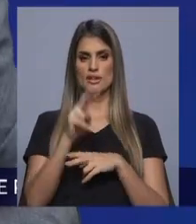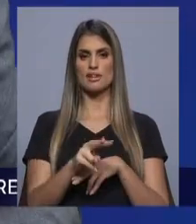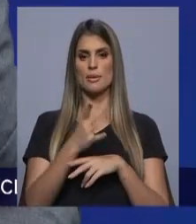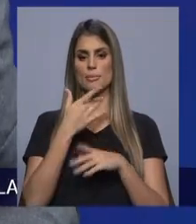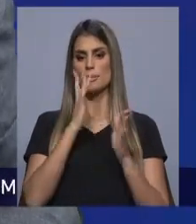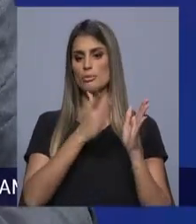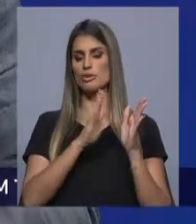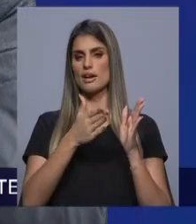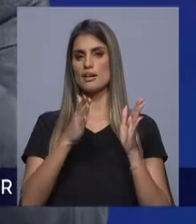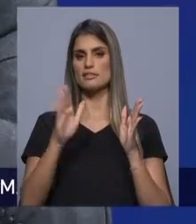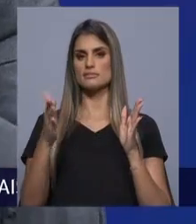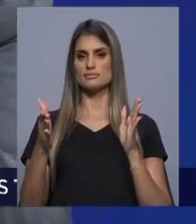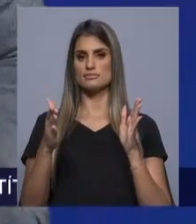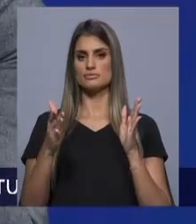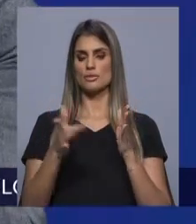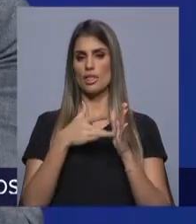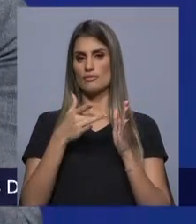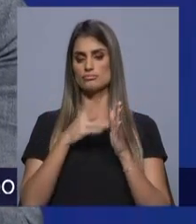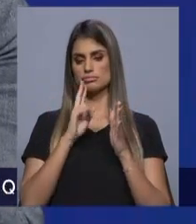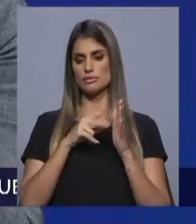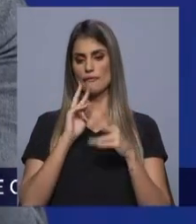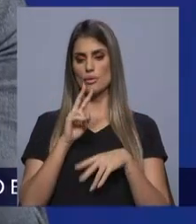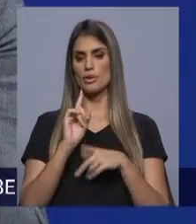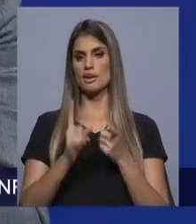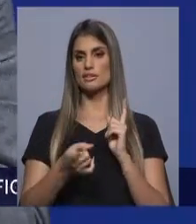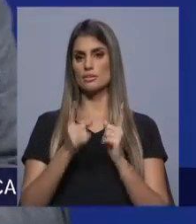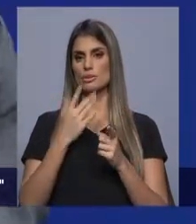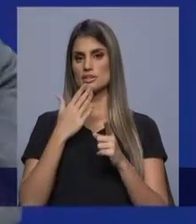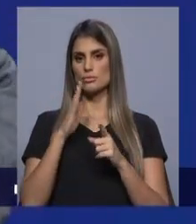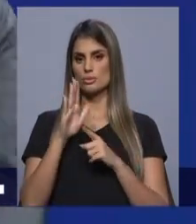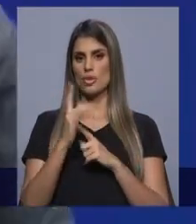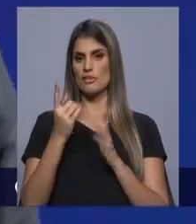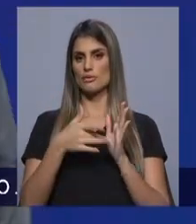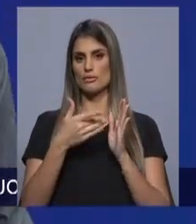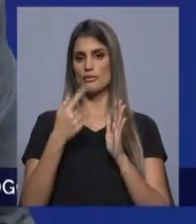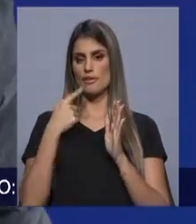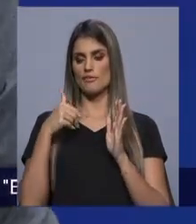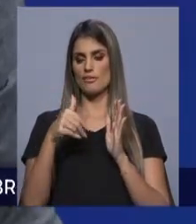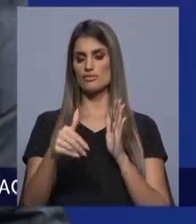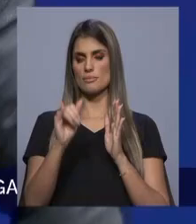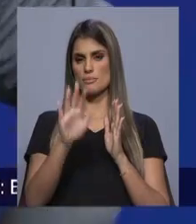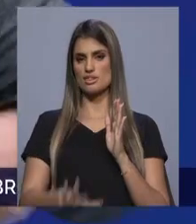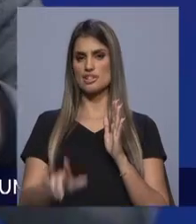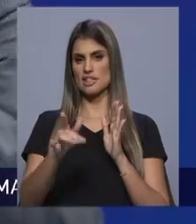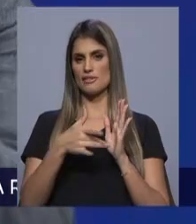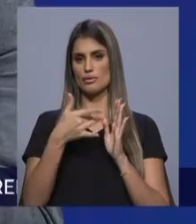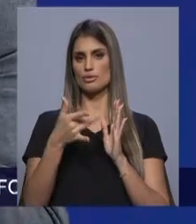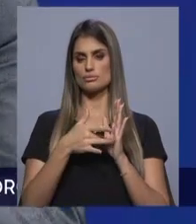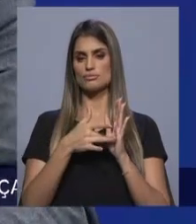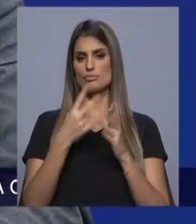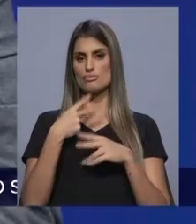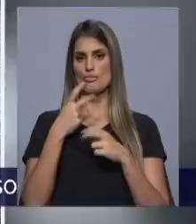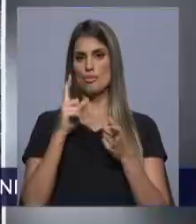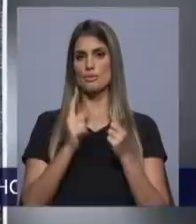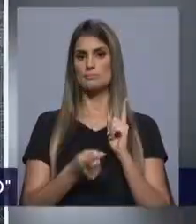biblioteca pessoal, aos livros de óptica, e encontrou um exemplar, um livro, que nós vamos ver imagens, e nesse livro ele veio a descobrir